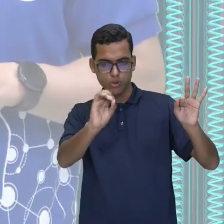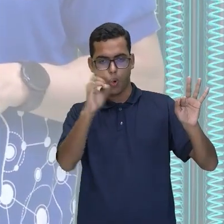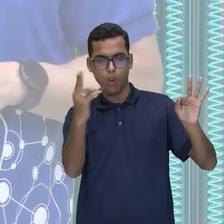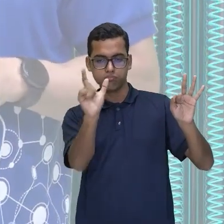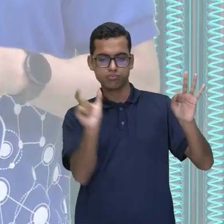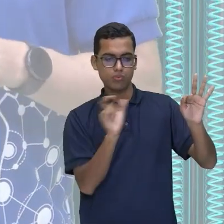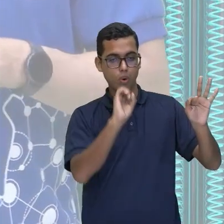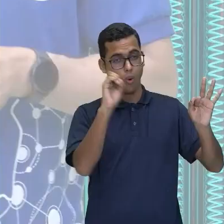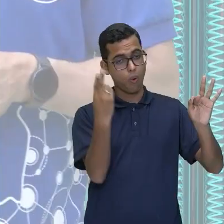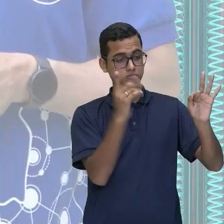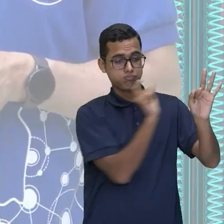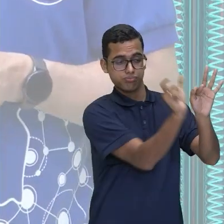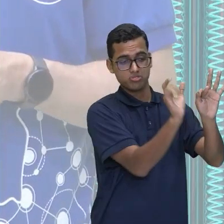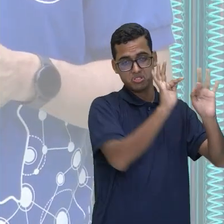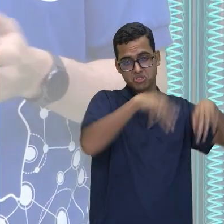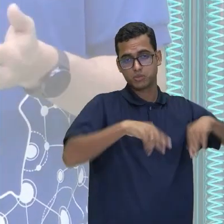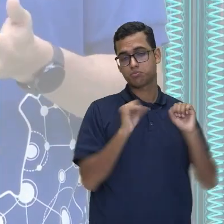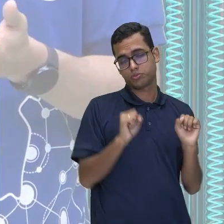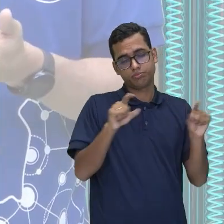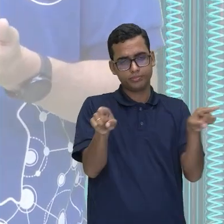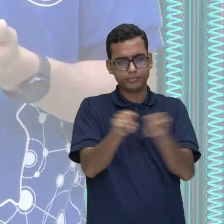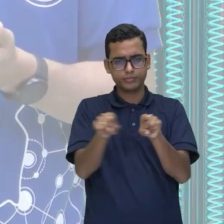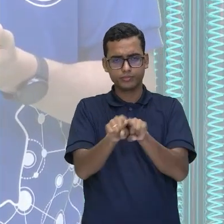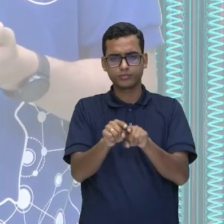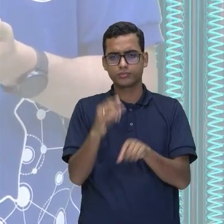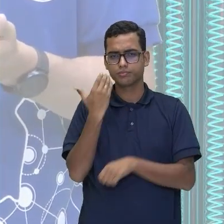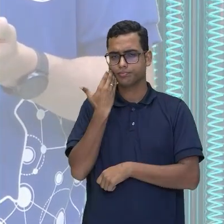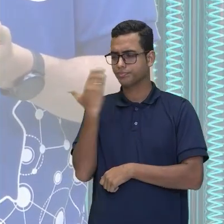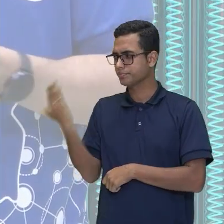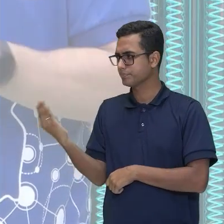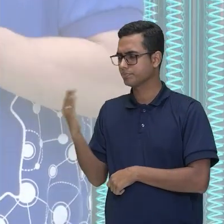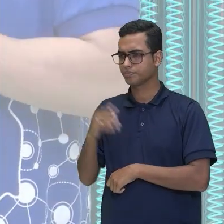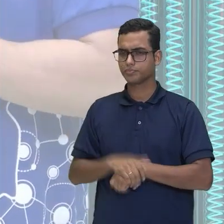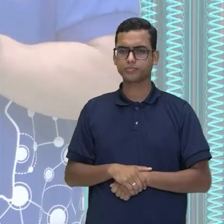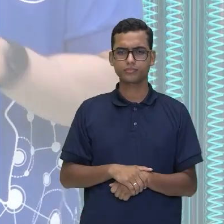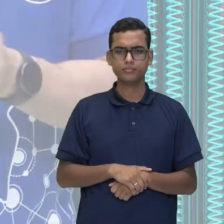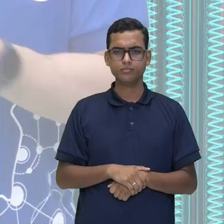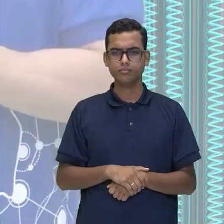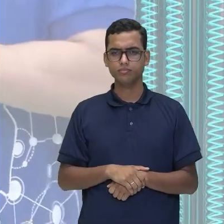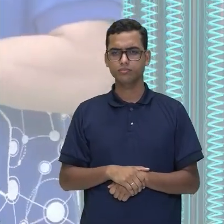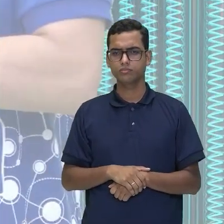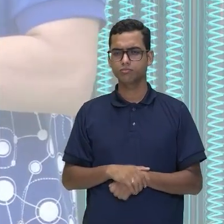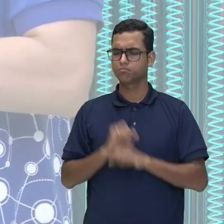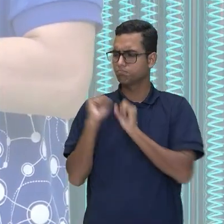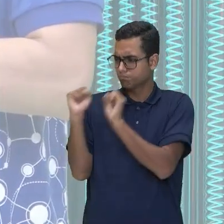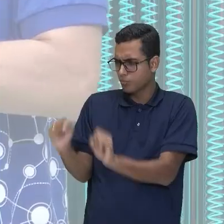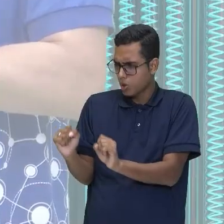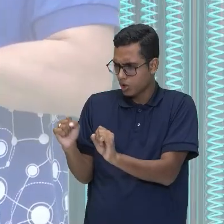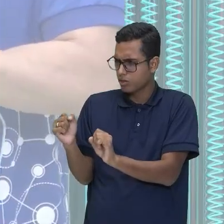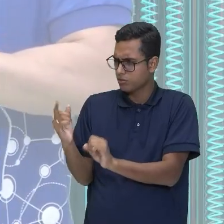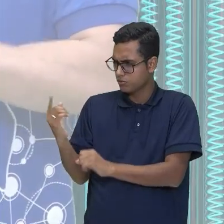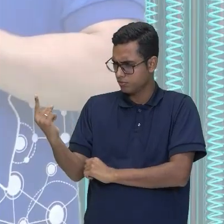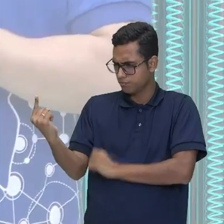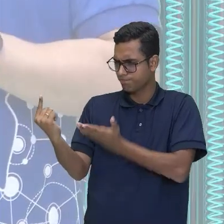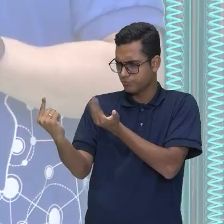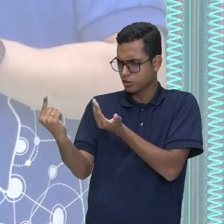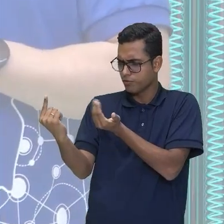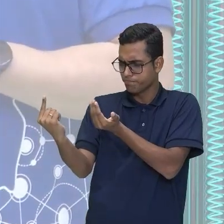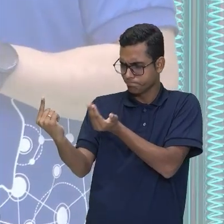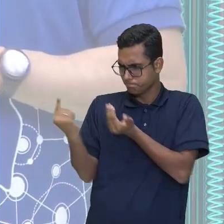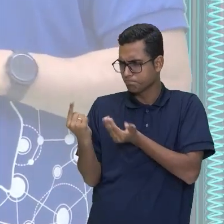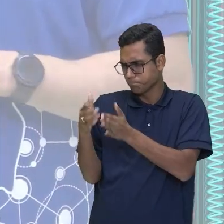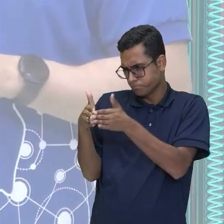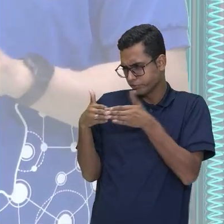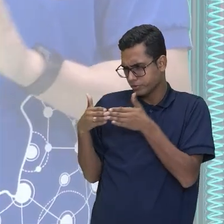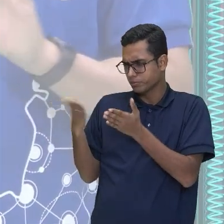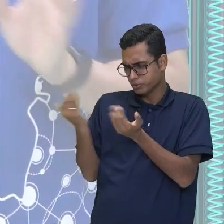formas, tá? Can you please come here? Pode vir por favor aqui, ou então pode vir aqui por favor. O por favor pode ser no